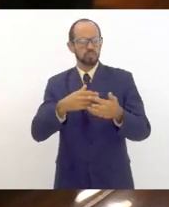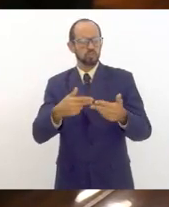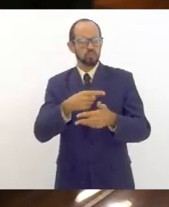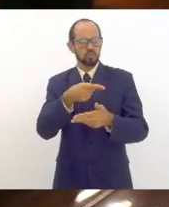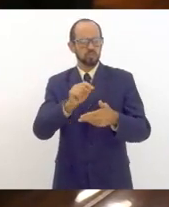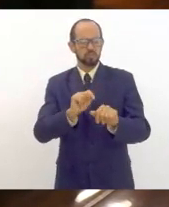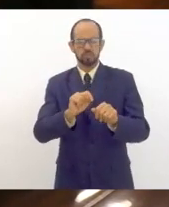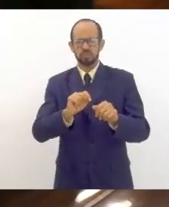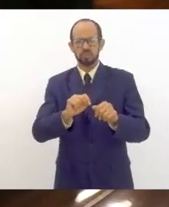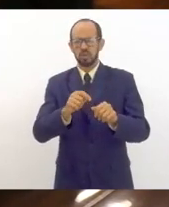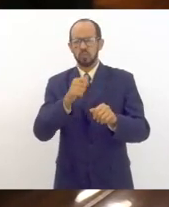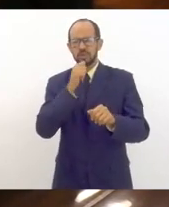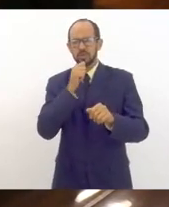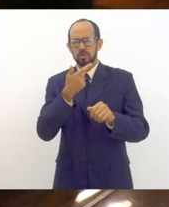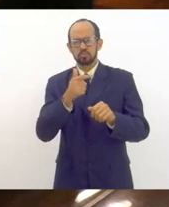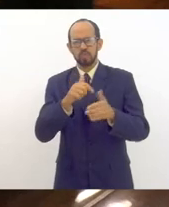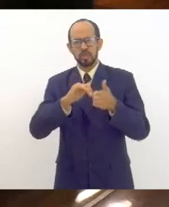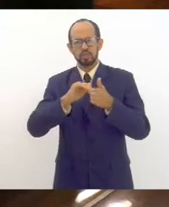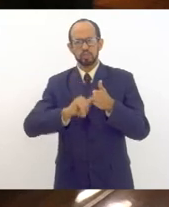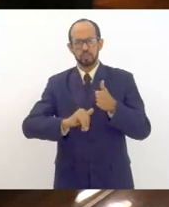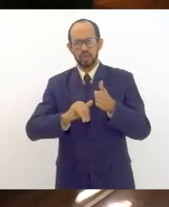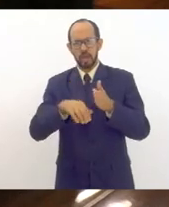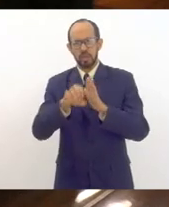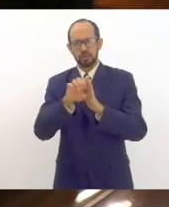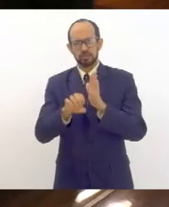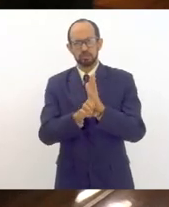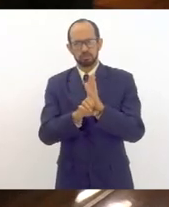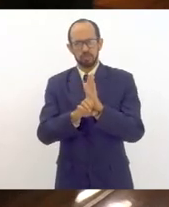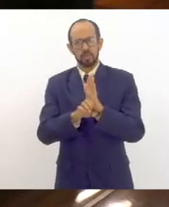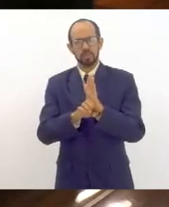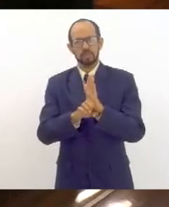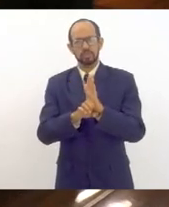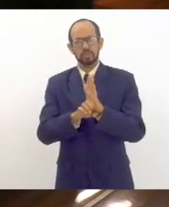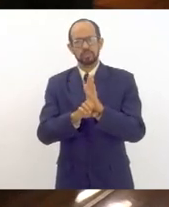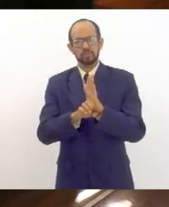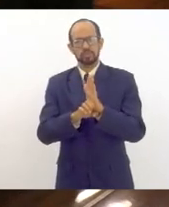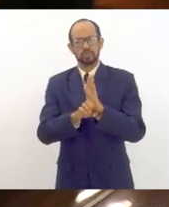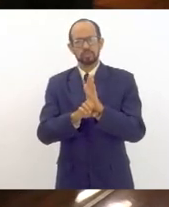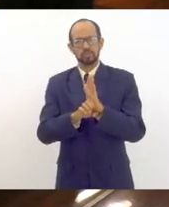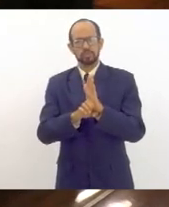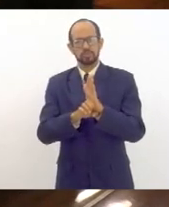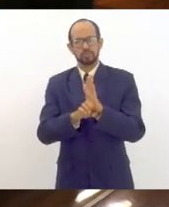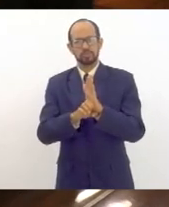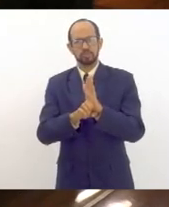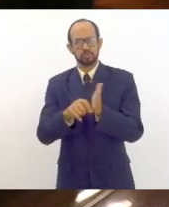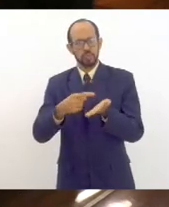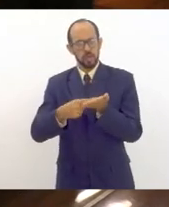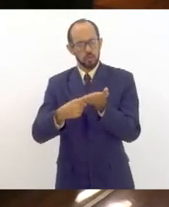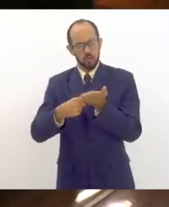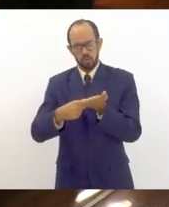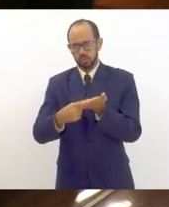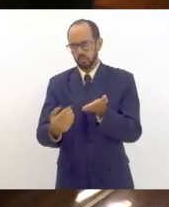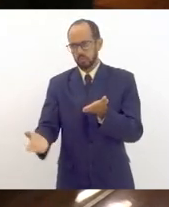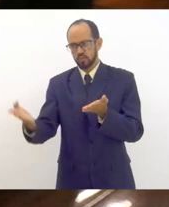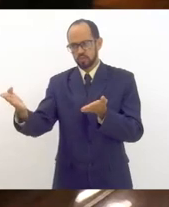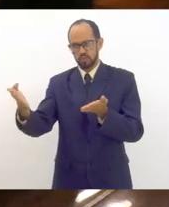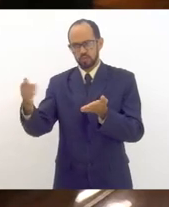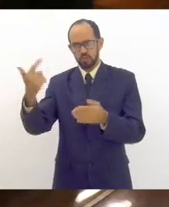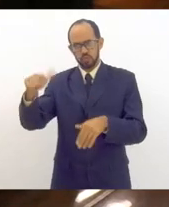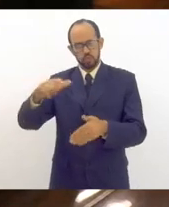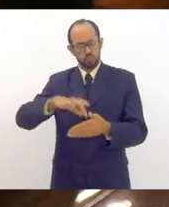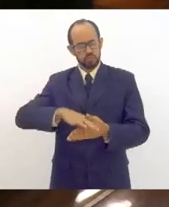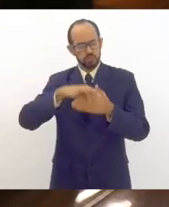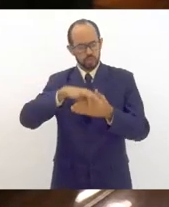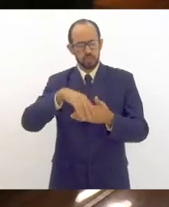não saindo em pauta com emendas, que eu mesmo já apresentei emendas. Esse acordo firmado com Vossa Excelência e os demais líderes, eu acho que atende